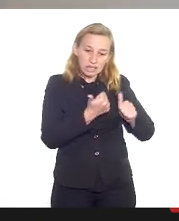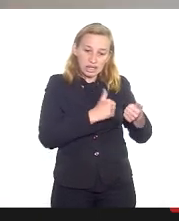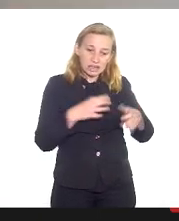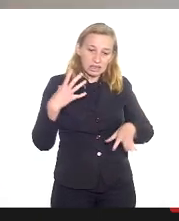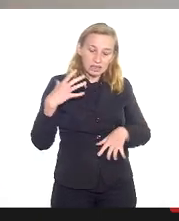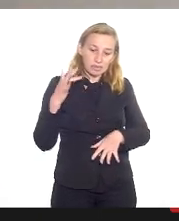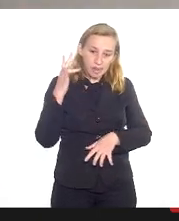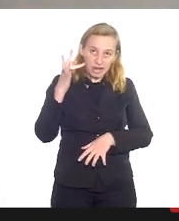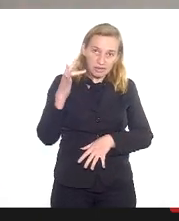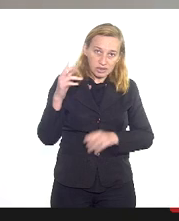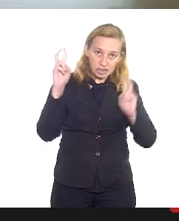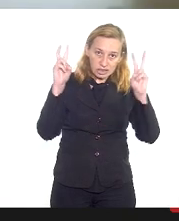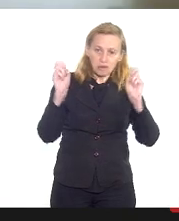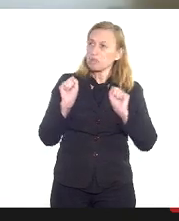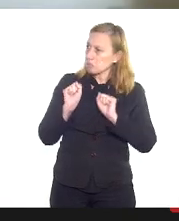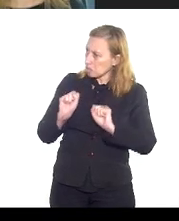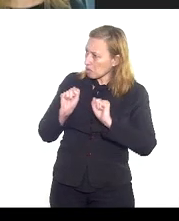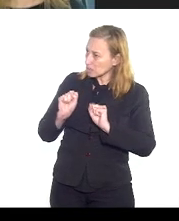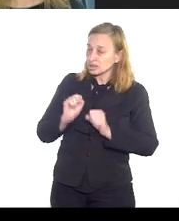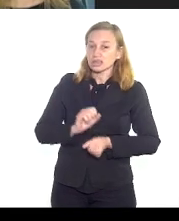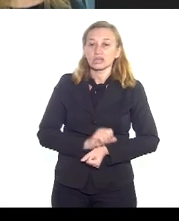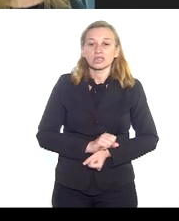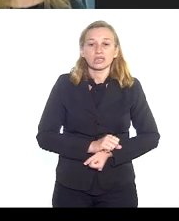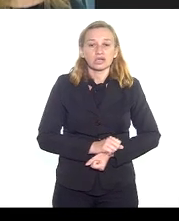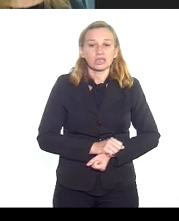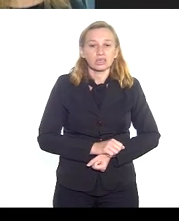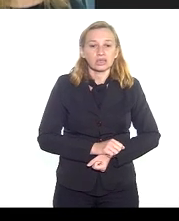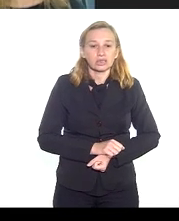respeito desse tema? Ah, doutora Karine.